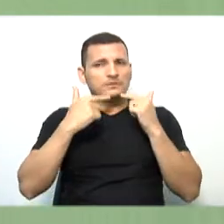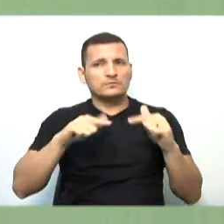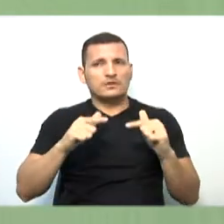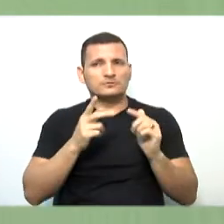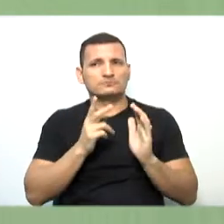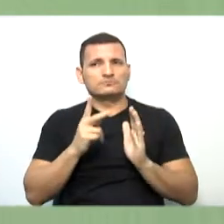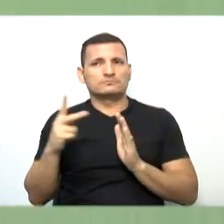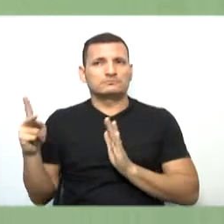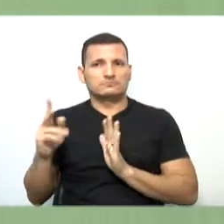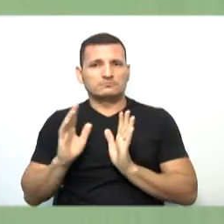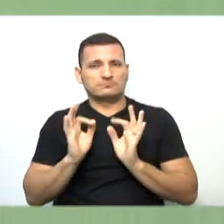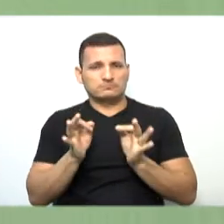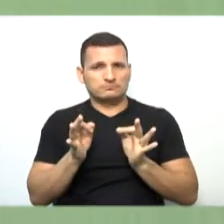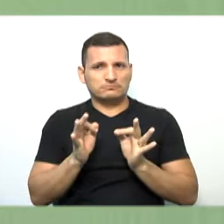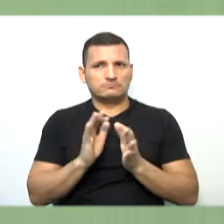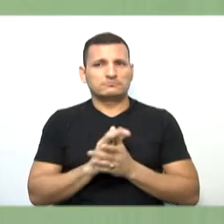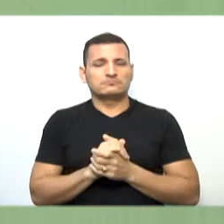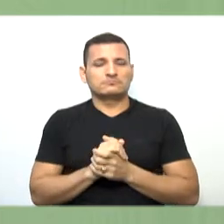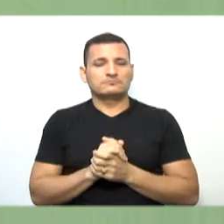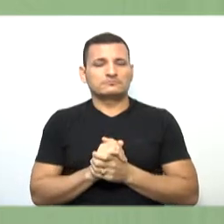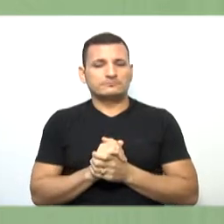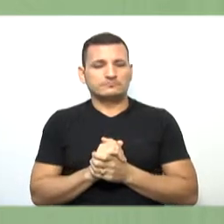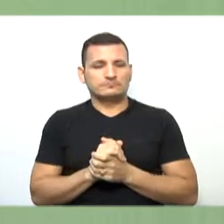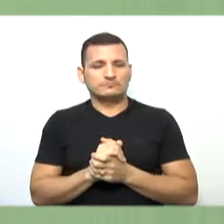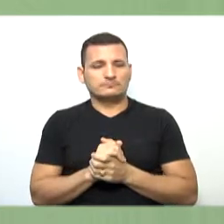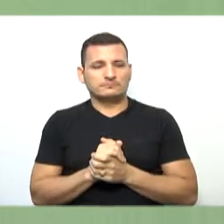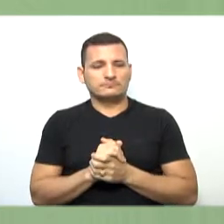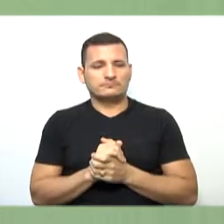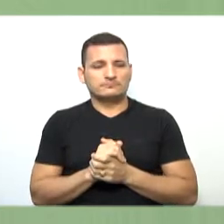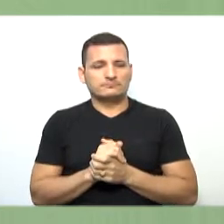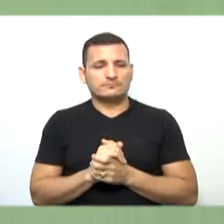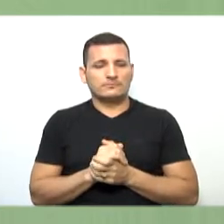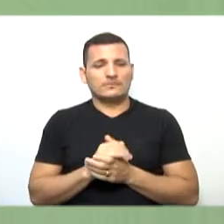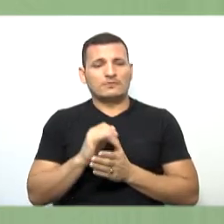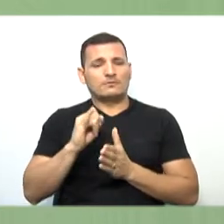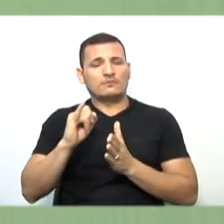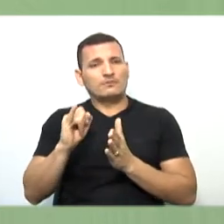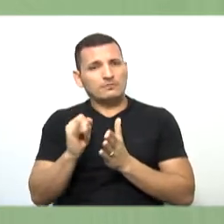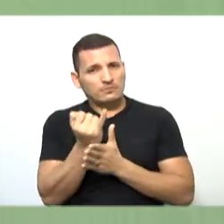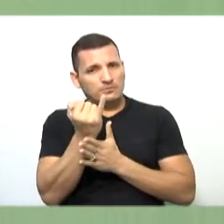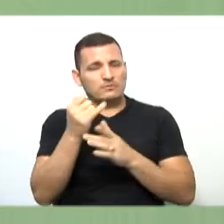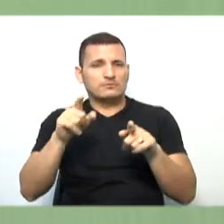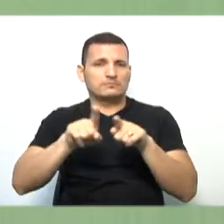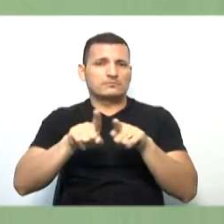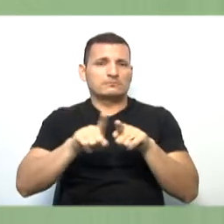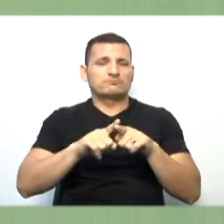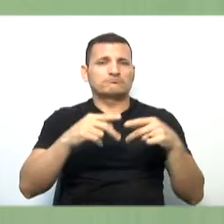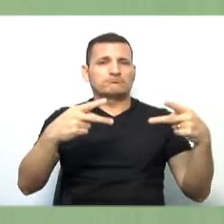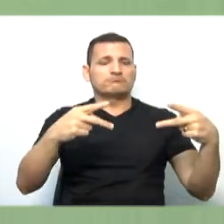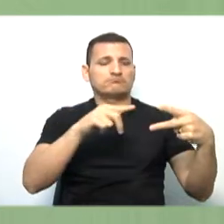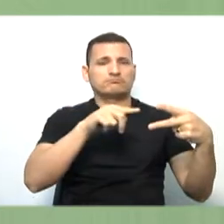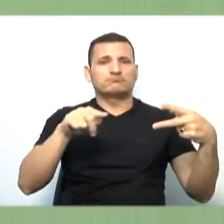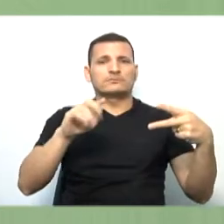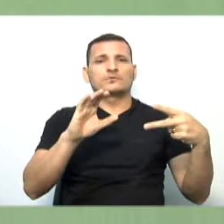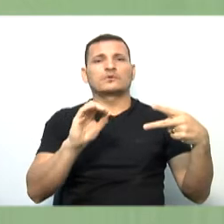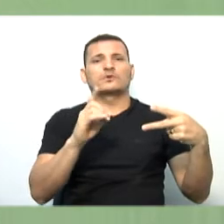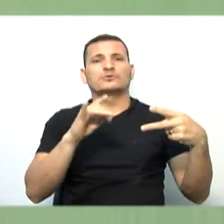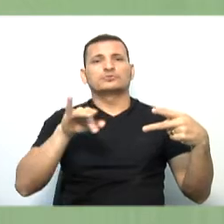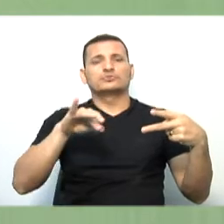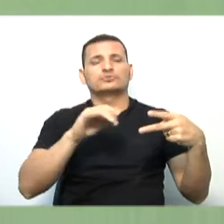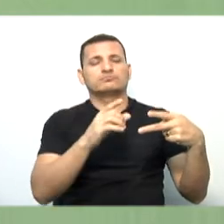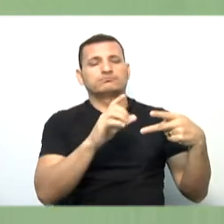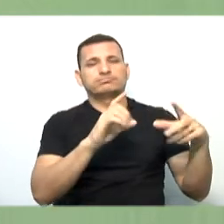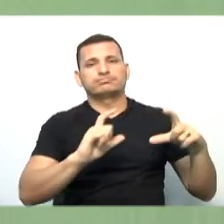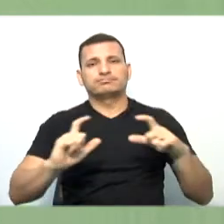seu quadrado, tá bom? O reaproveitamento de trecho de códigos em outros projetos. Como